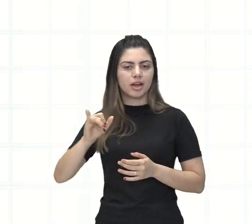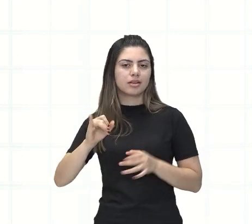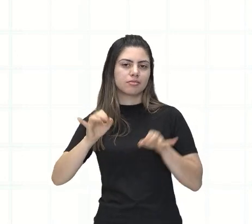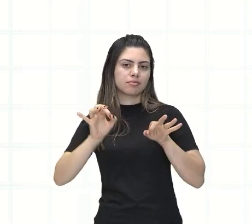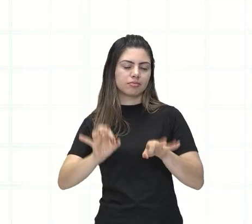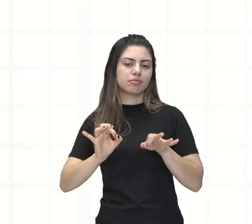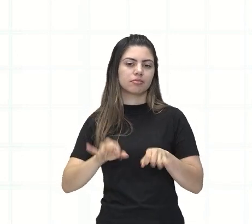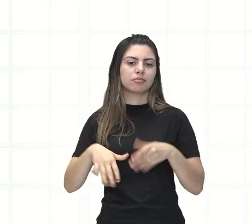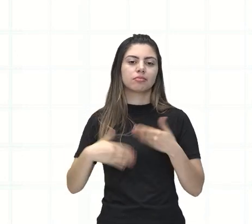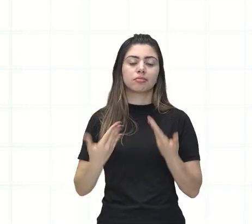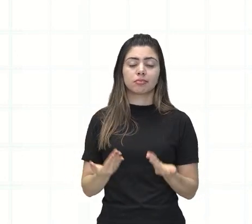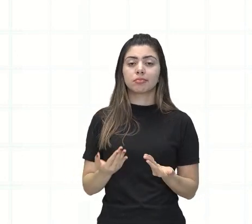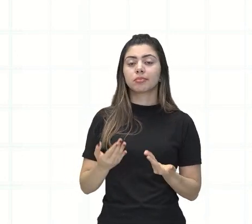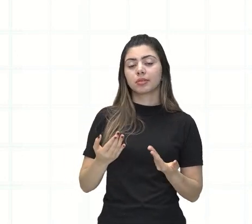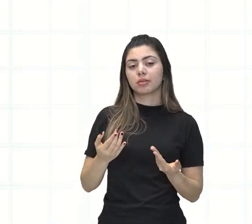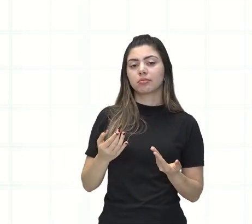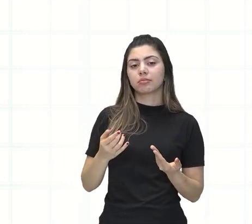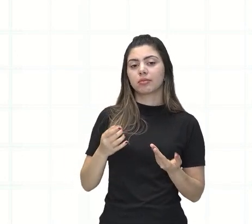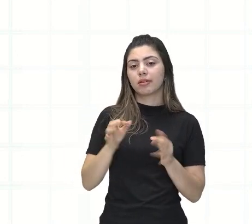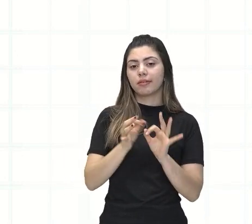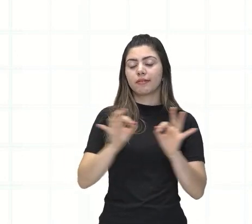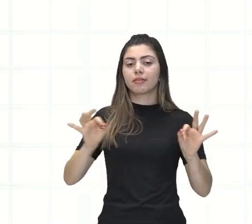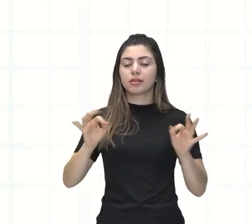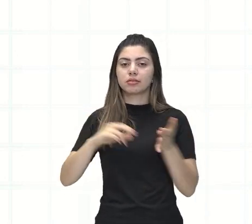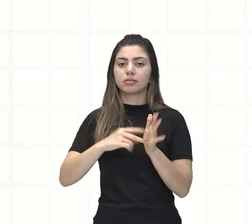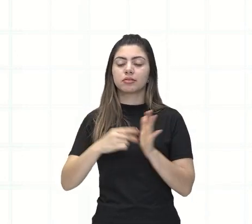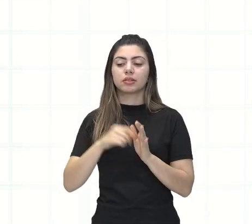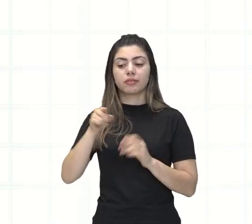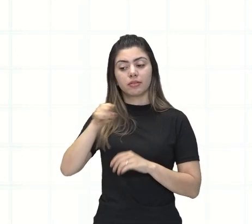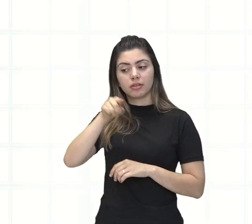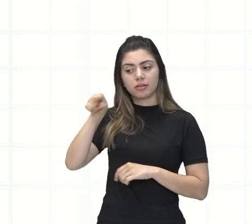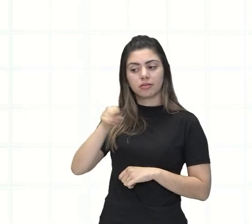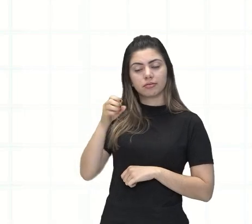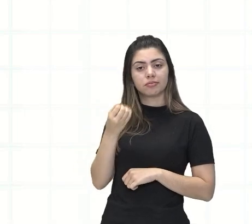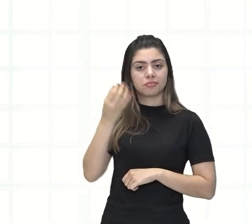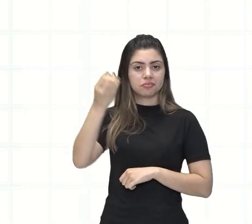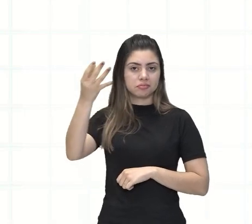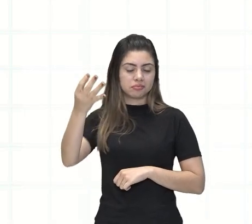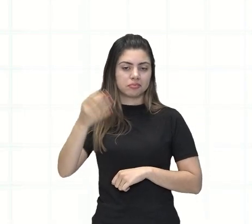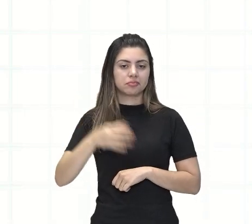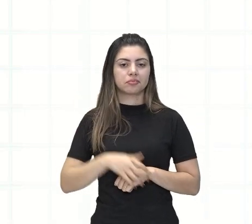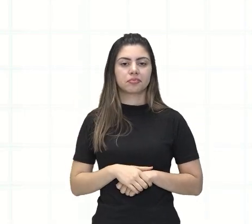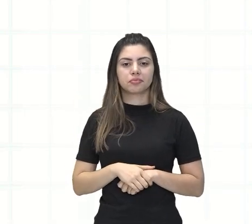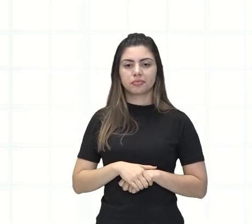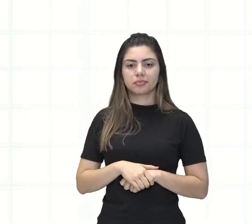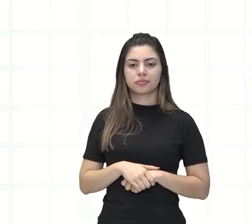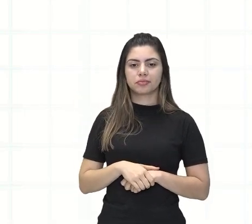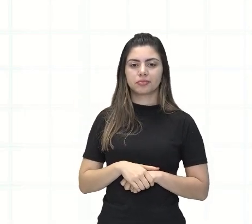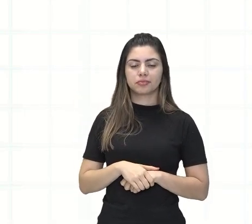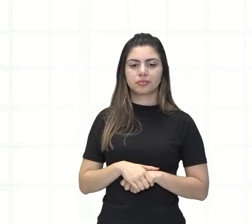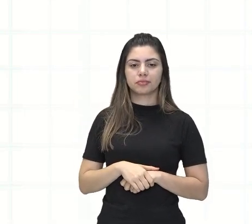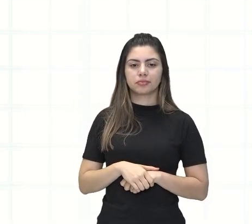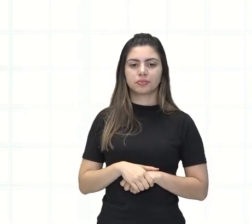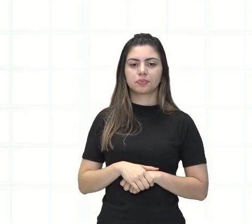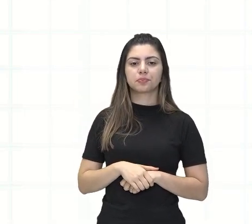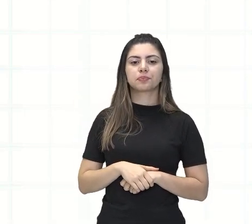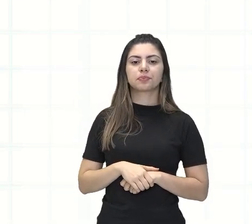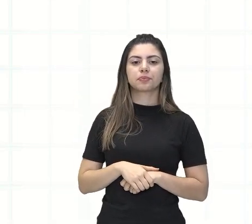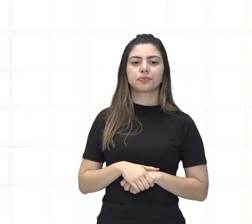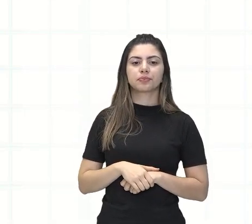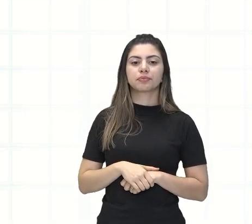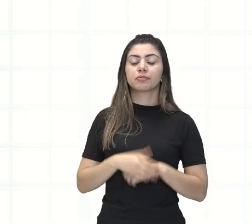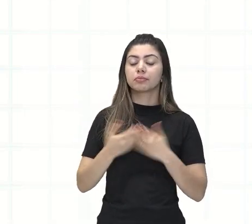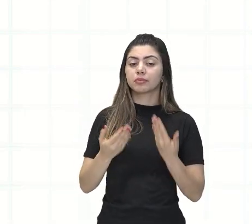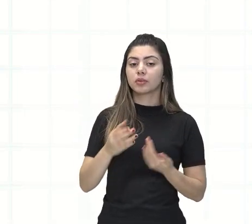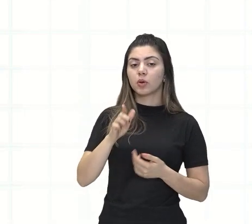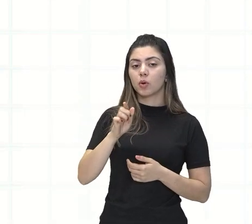eu estou falando que eles vão viajar. Are going to travel. O going to sempre vai